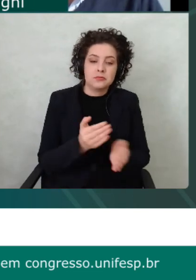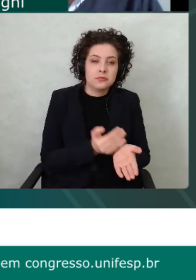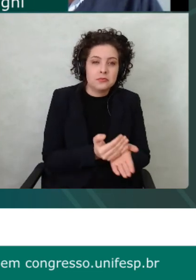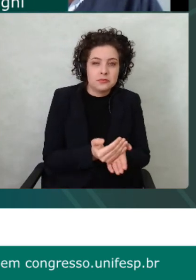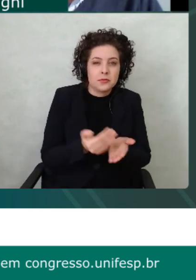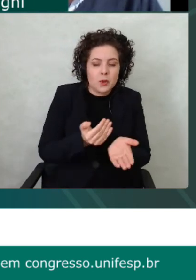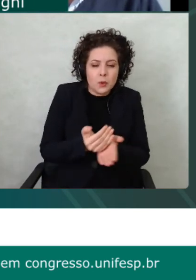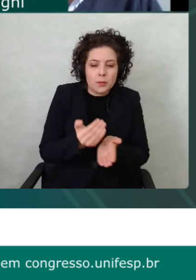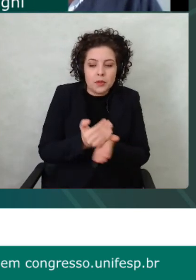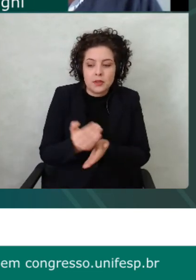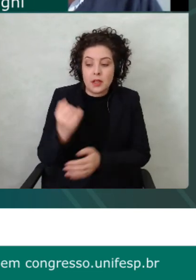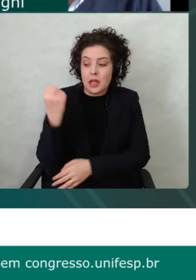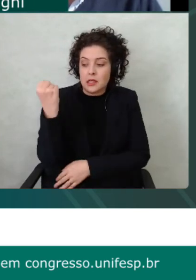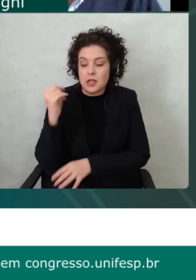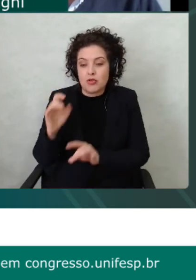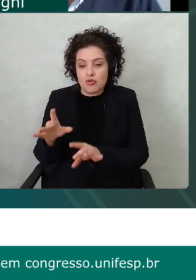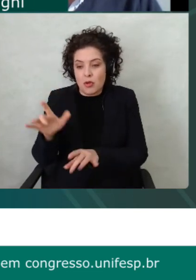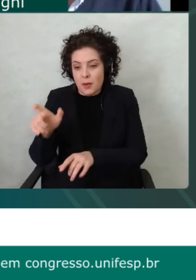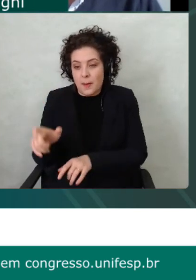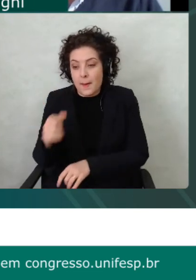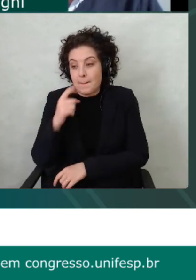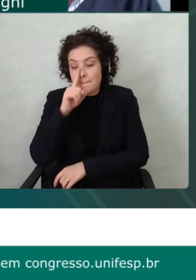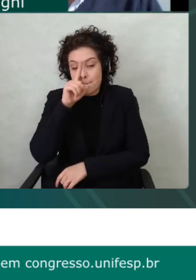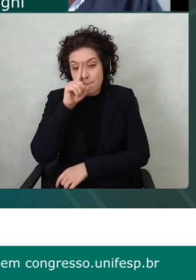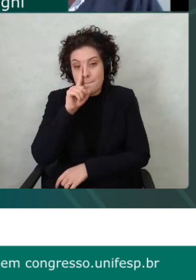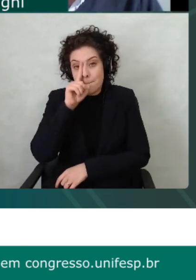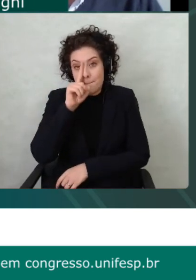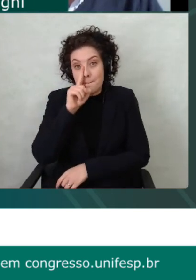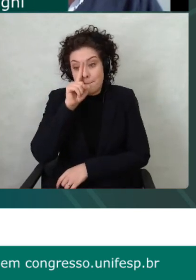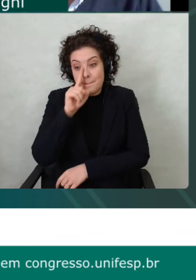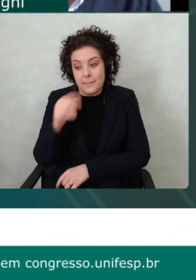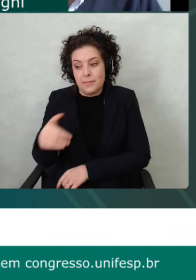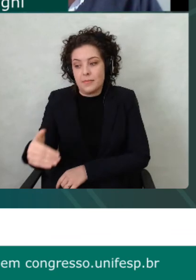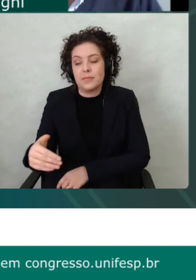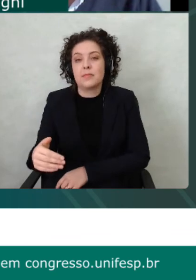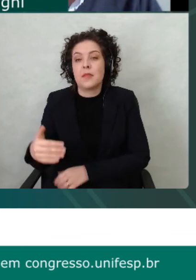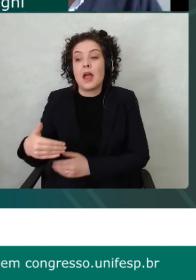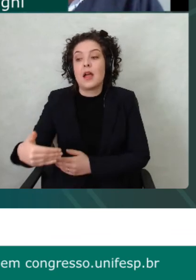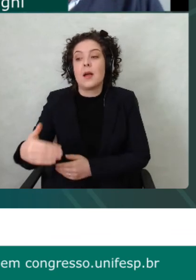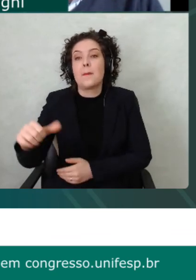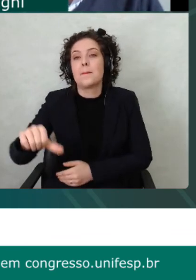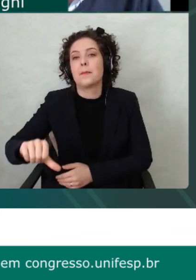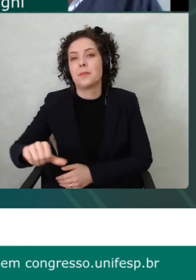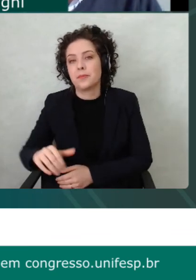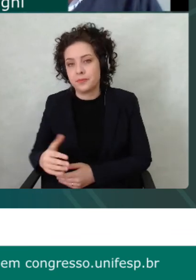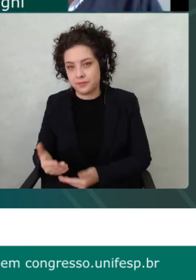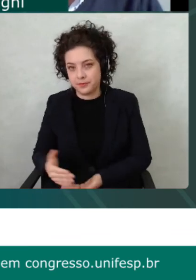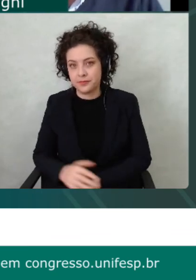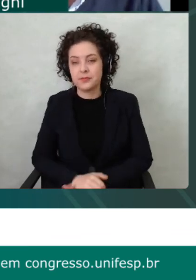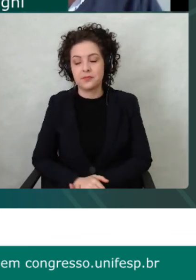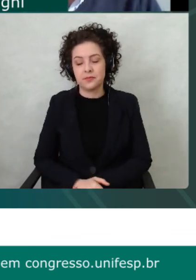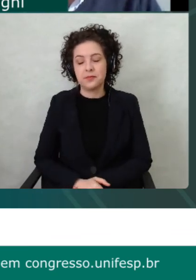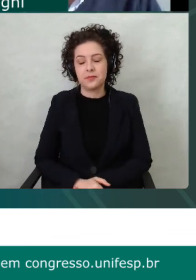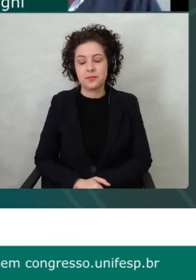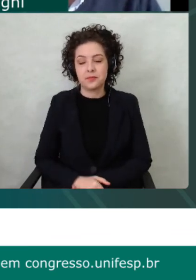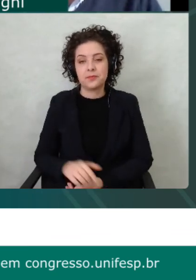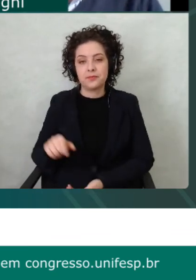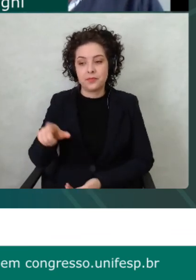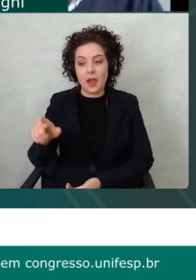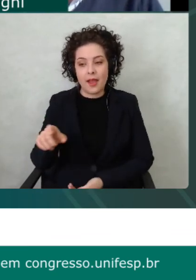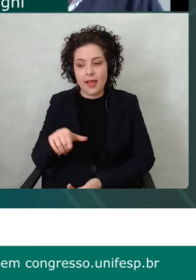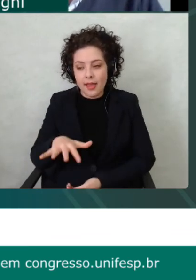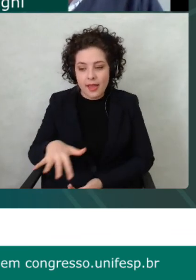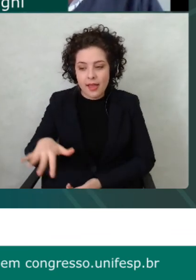risco, os indivíduos com comorbidades que podem, sem dúvida, evoluir para um quadro clínico